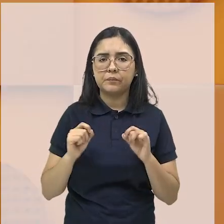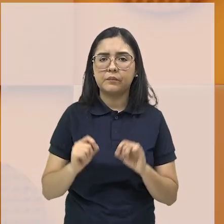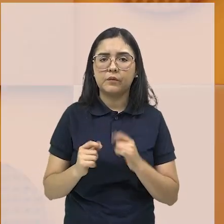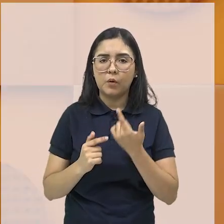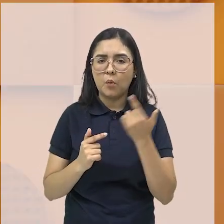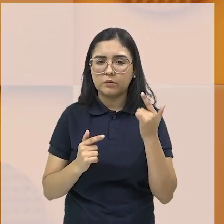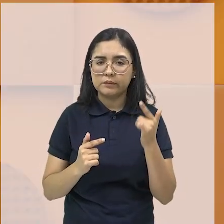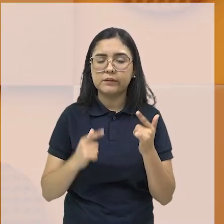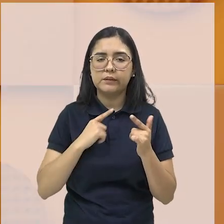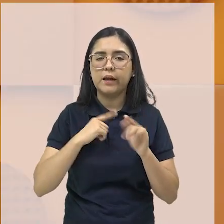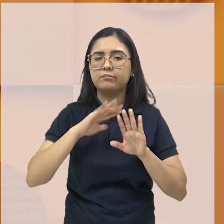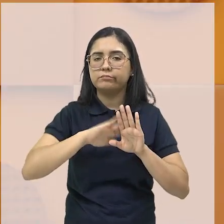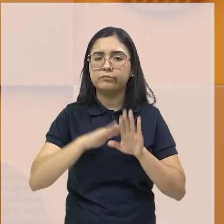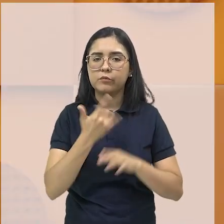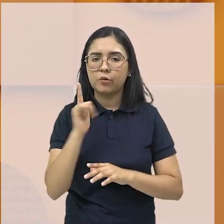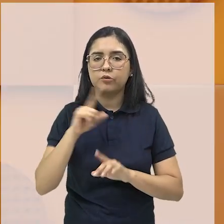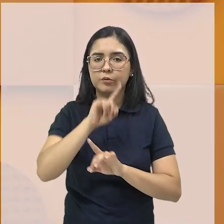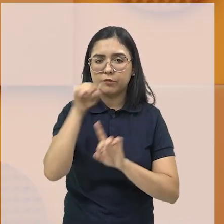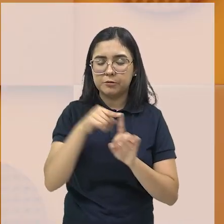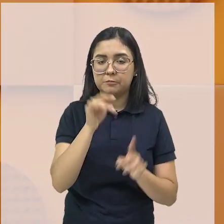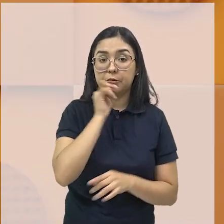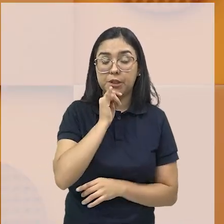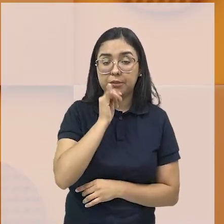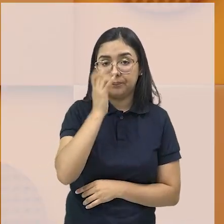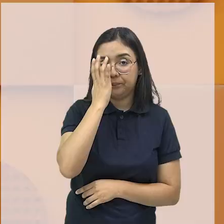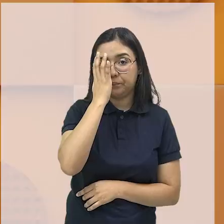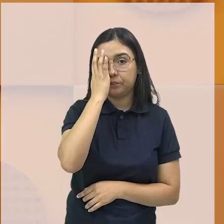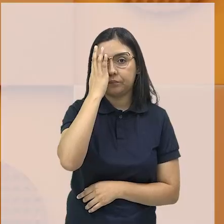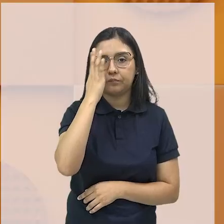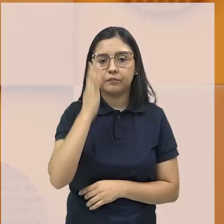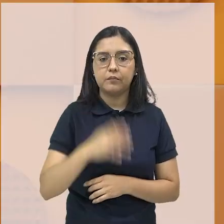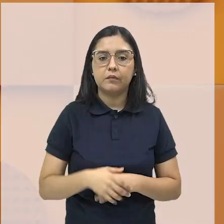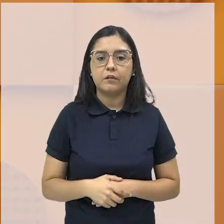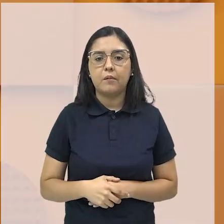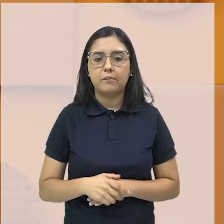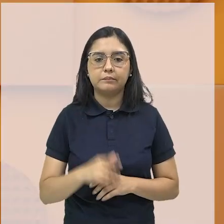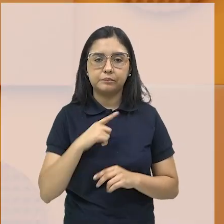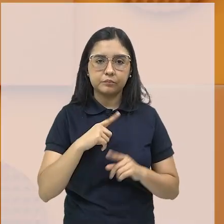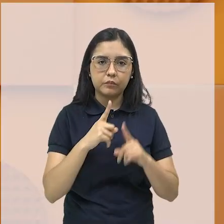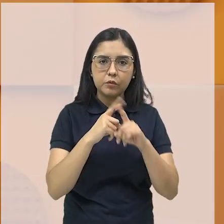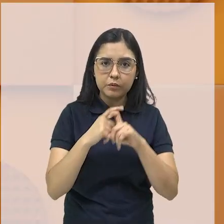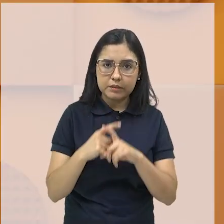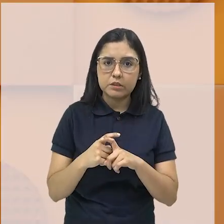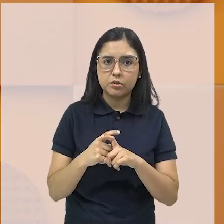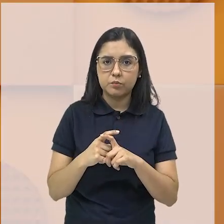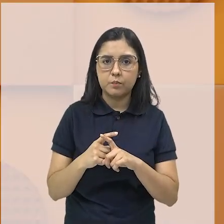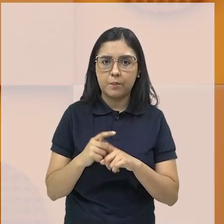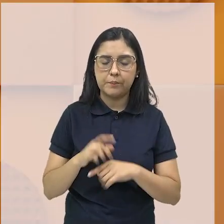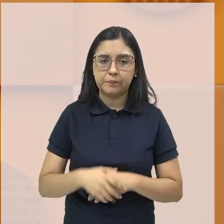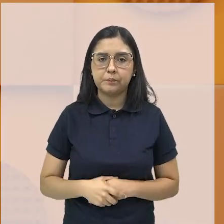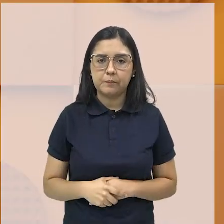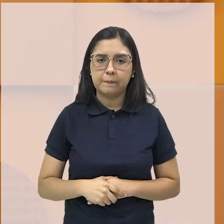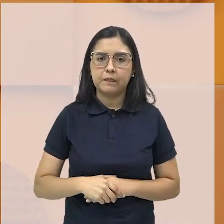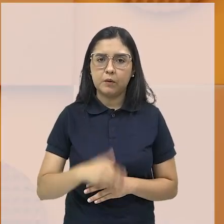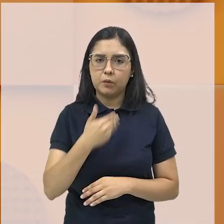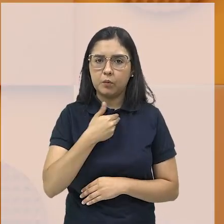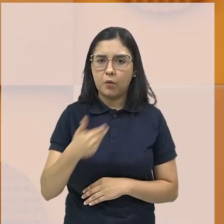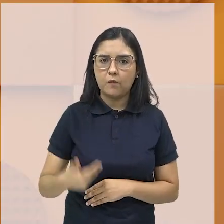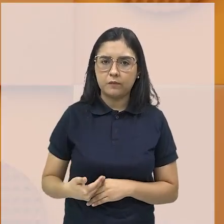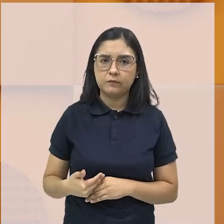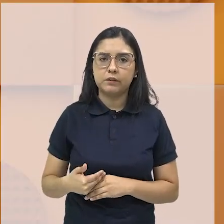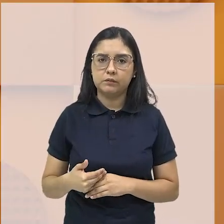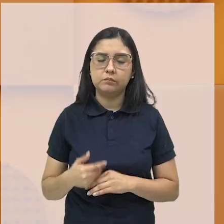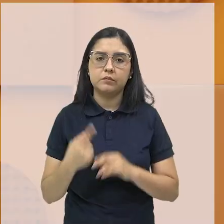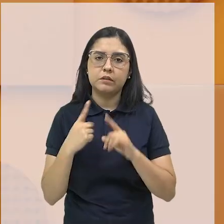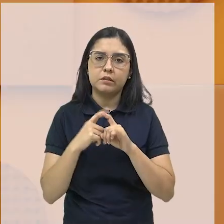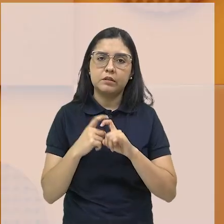outros objetivos. Se pegarmos, por exemplo, o nazismo, né, aí governo